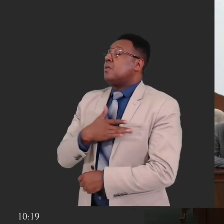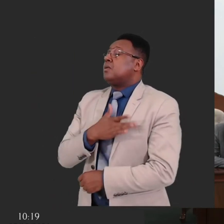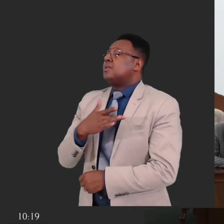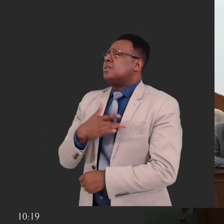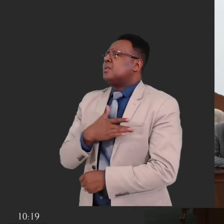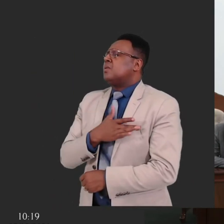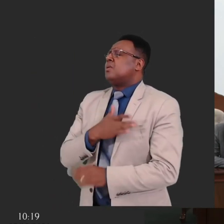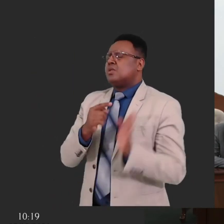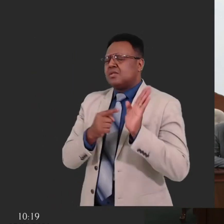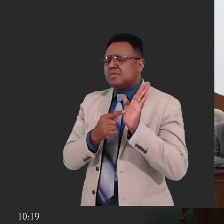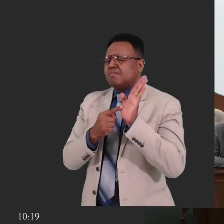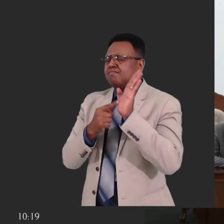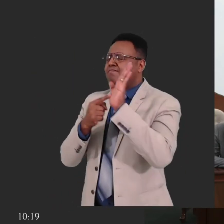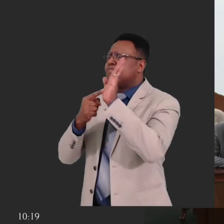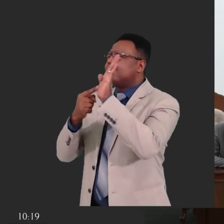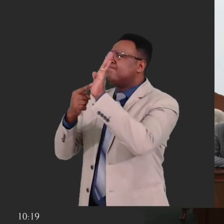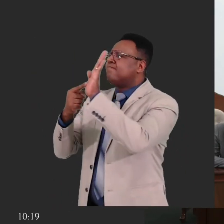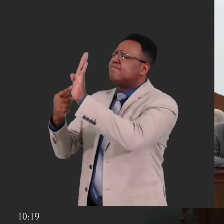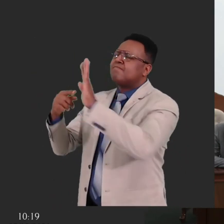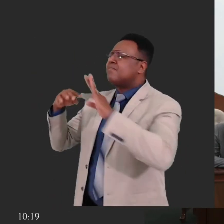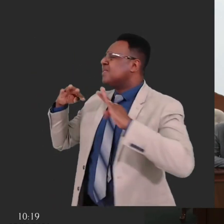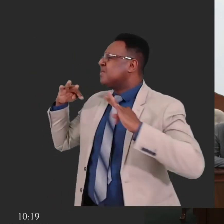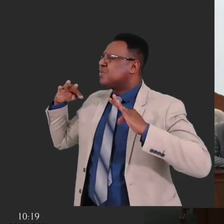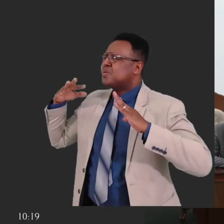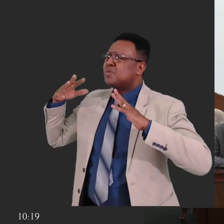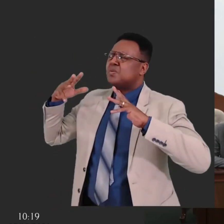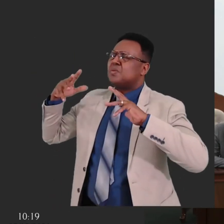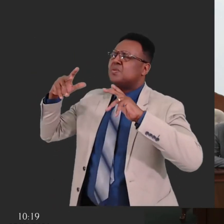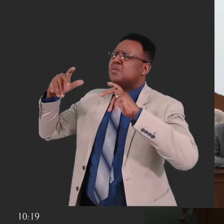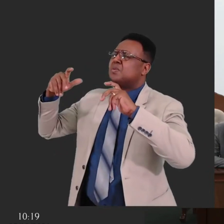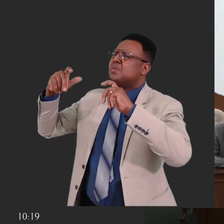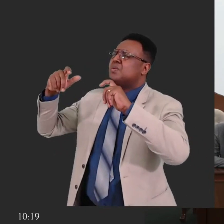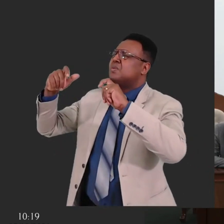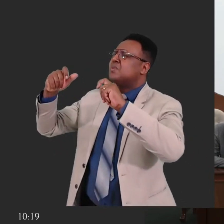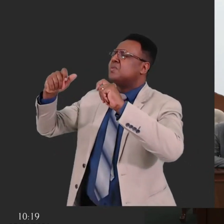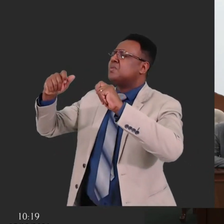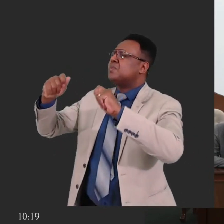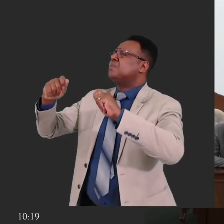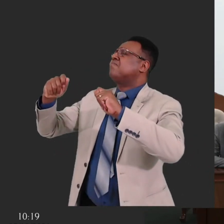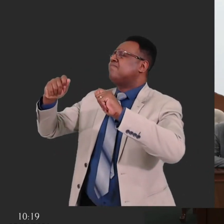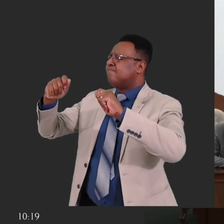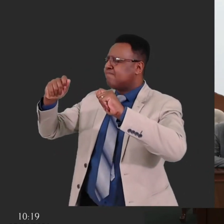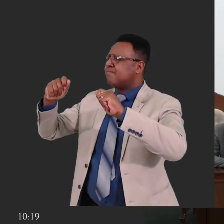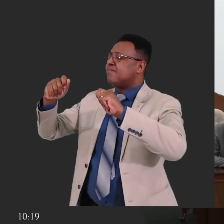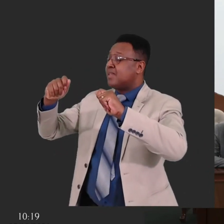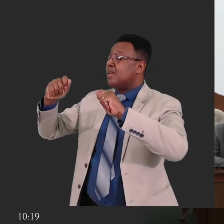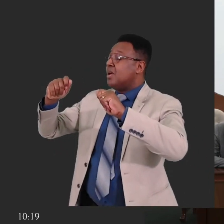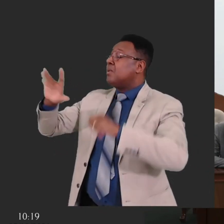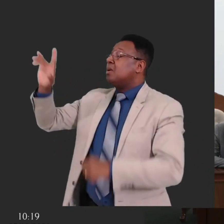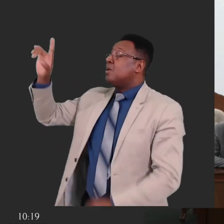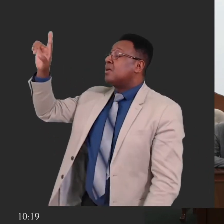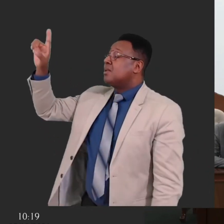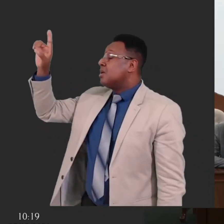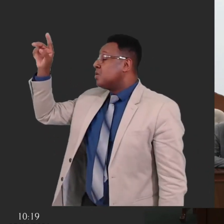vamos te entregar todos de uma só vez nas tuas mãos, pois tudo, Senhor, está patente aos